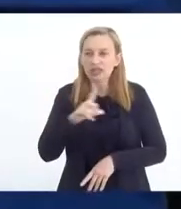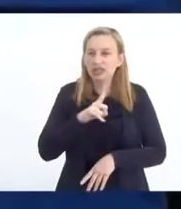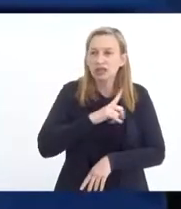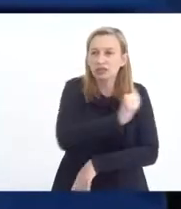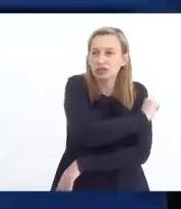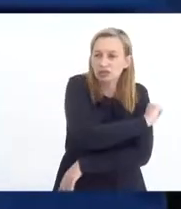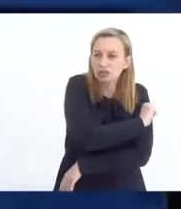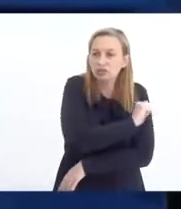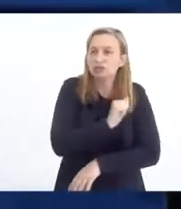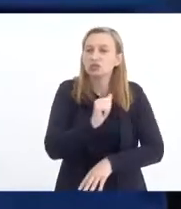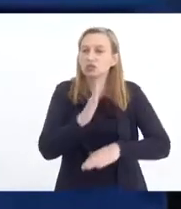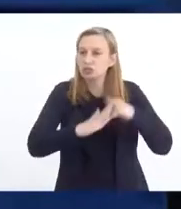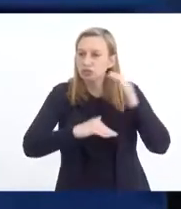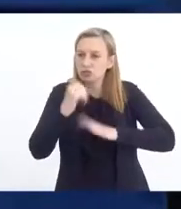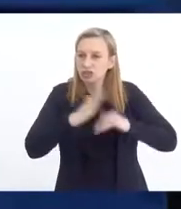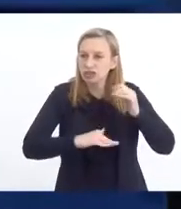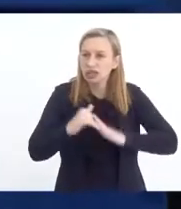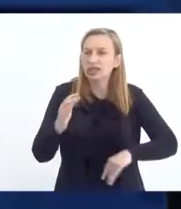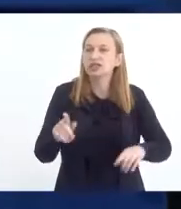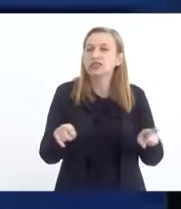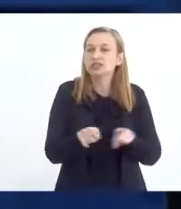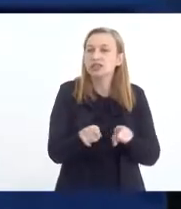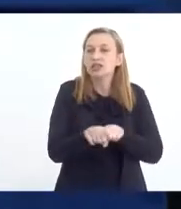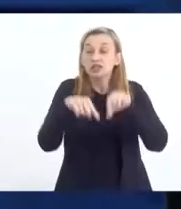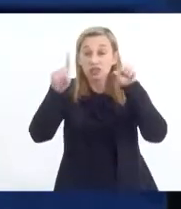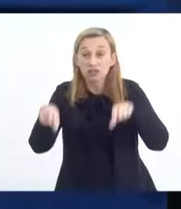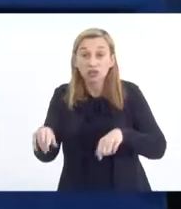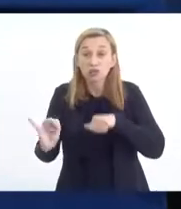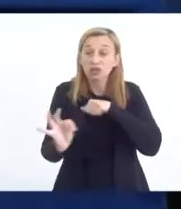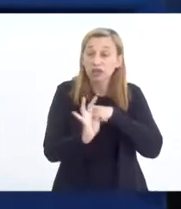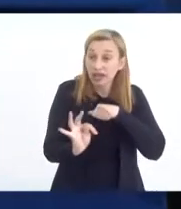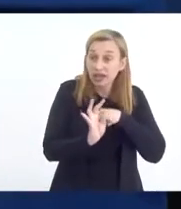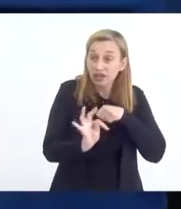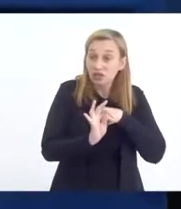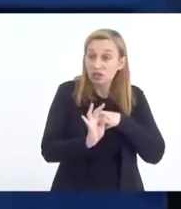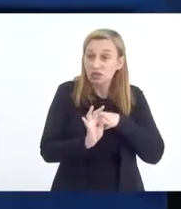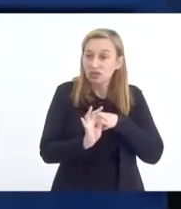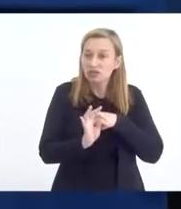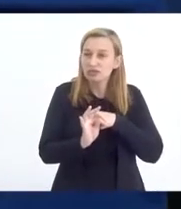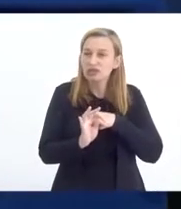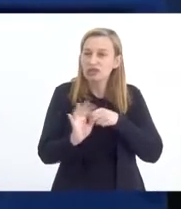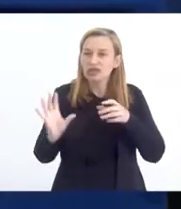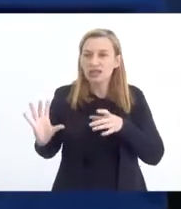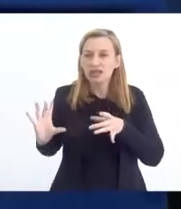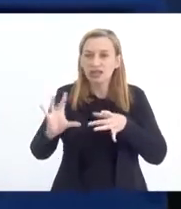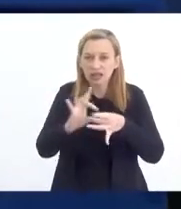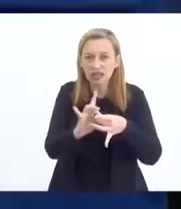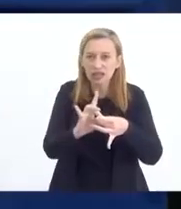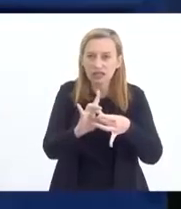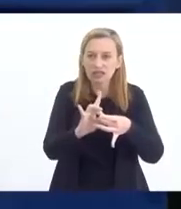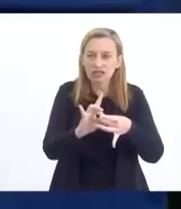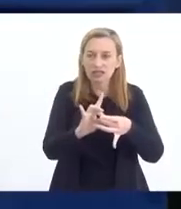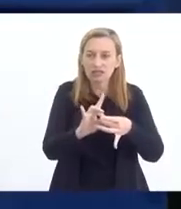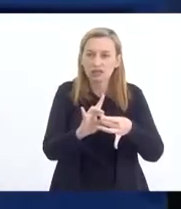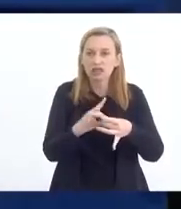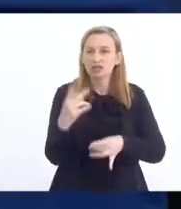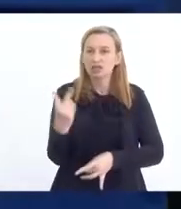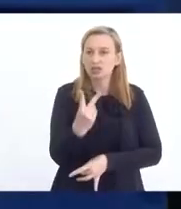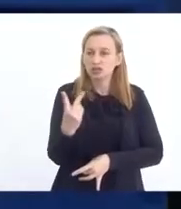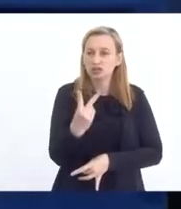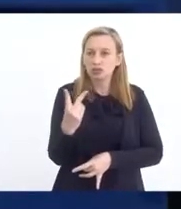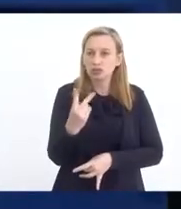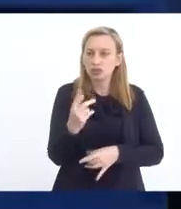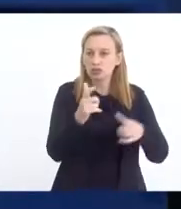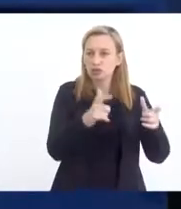os discentes, mas nós temos os servidores técnicos que fazem essa ligação entre esses dois